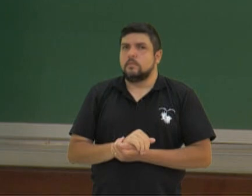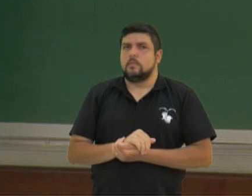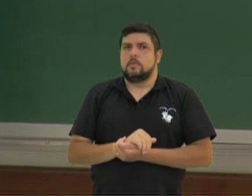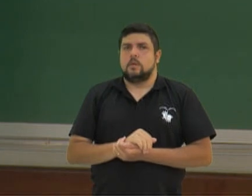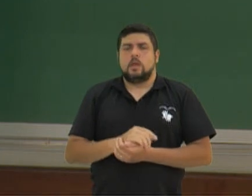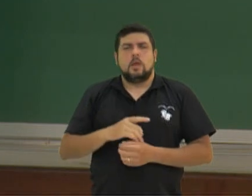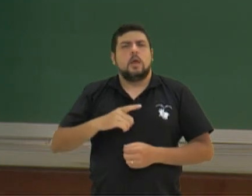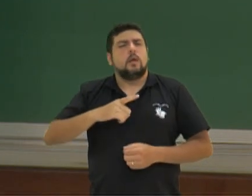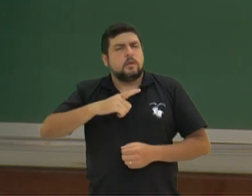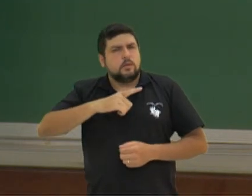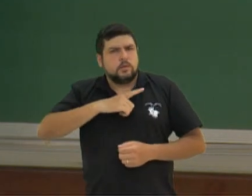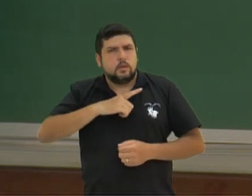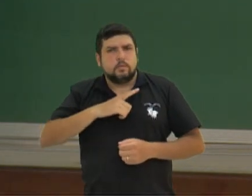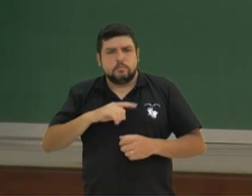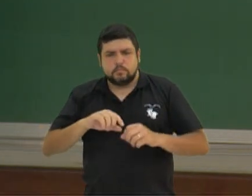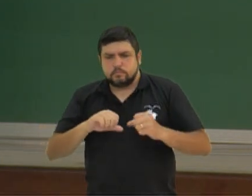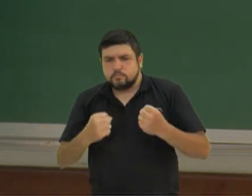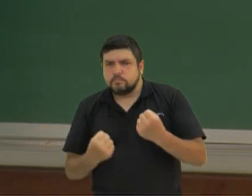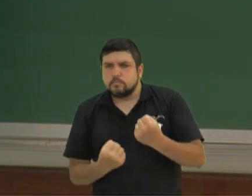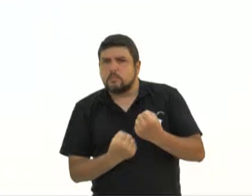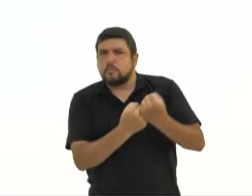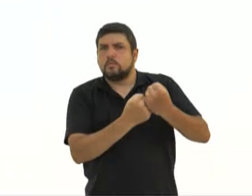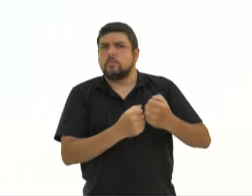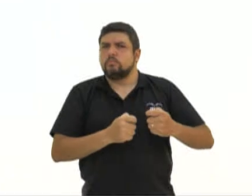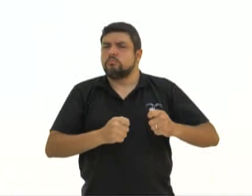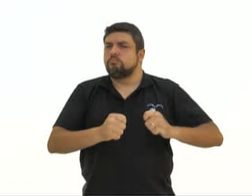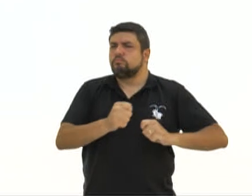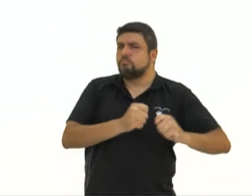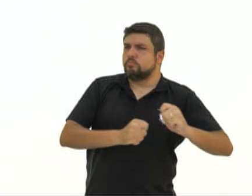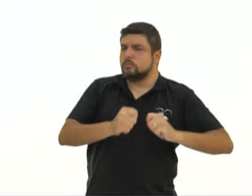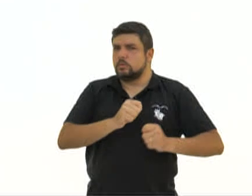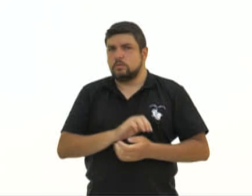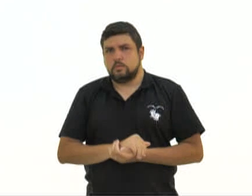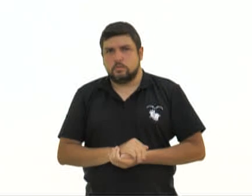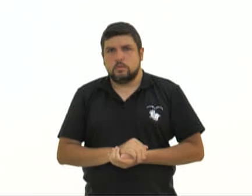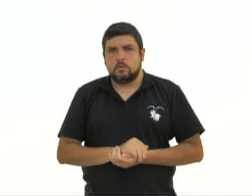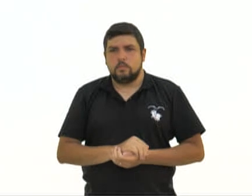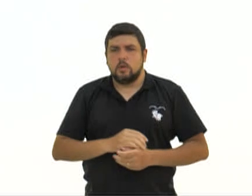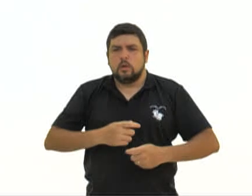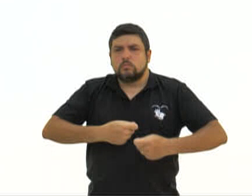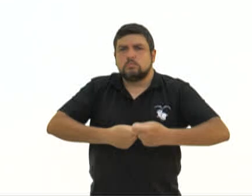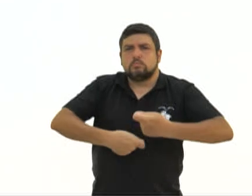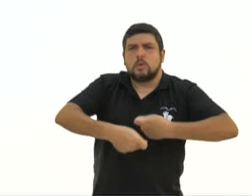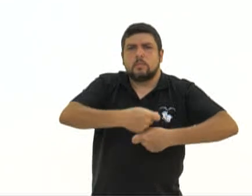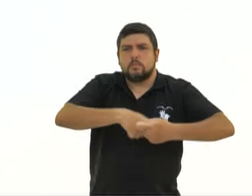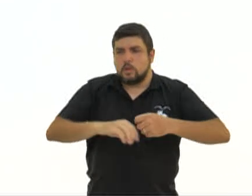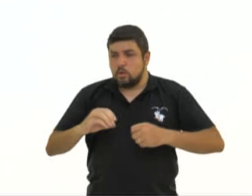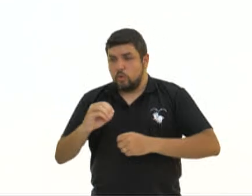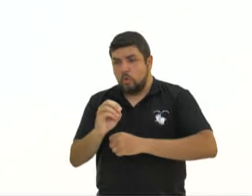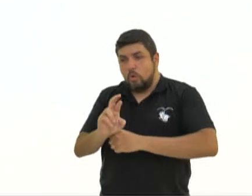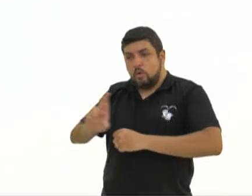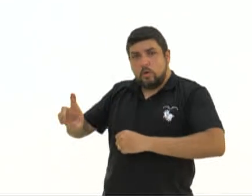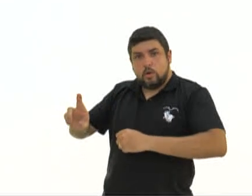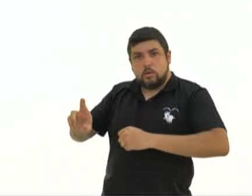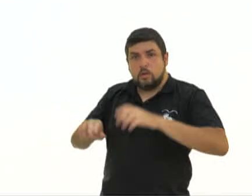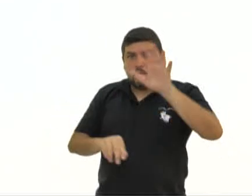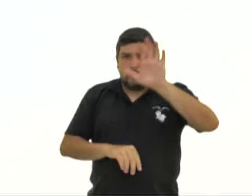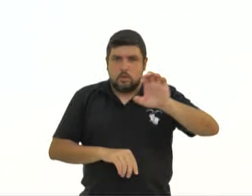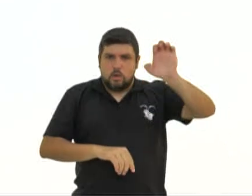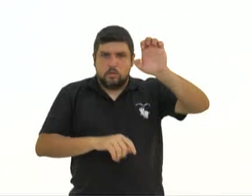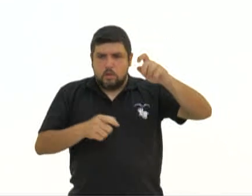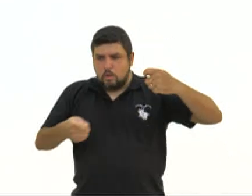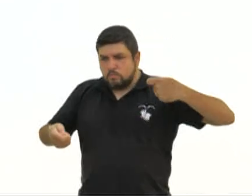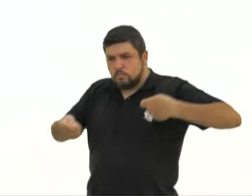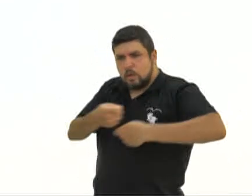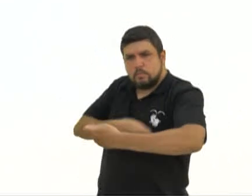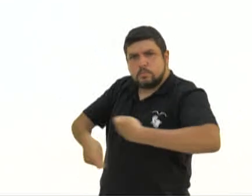um apoio econômico em tudo isso, né? O comércio com o Oriente, ele vai permitir que muitos